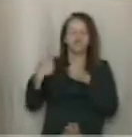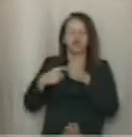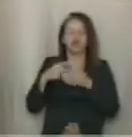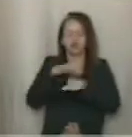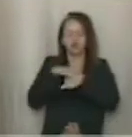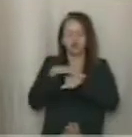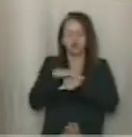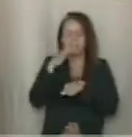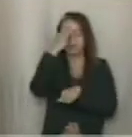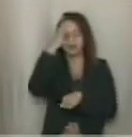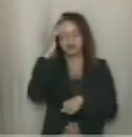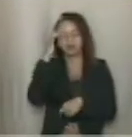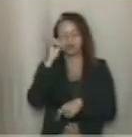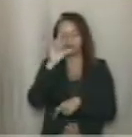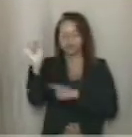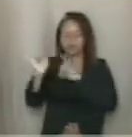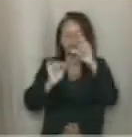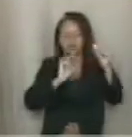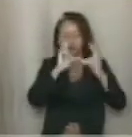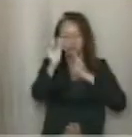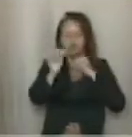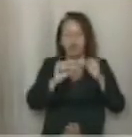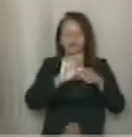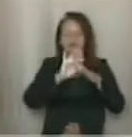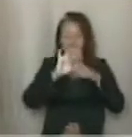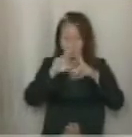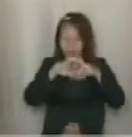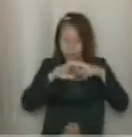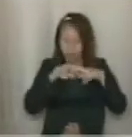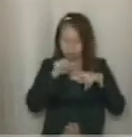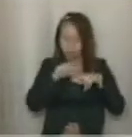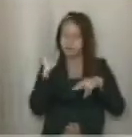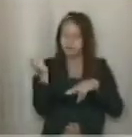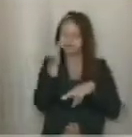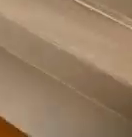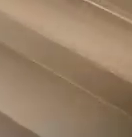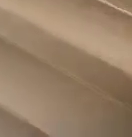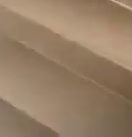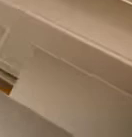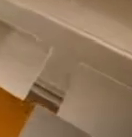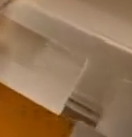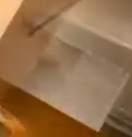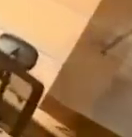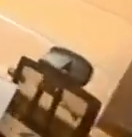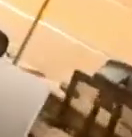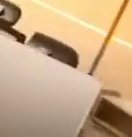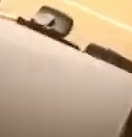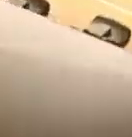pessoas, com os pacientes e saiu de lá, que eu vi aí com requerimentos importantes para o Estado.